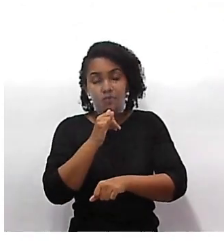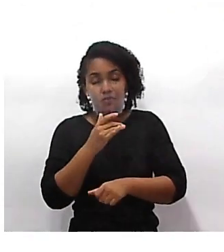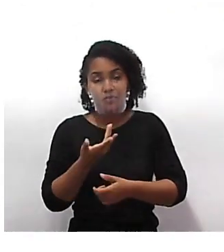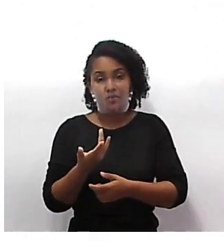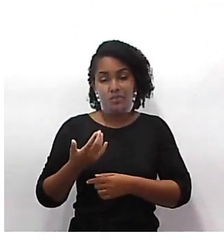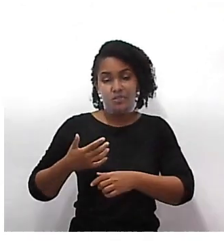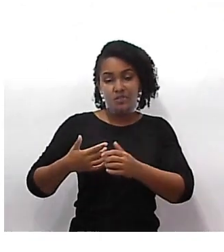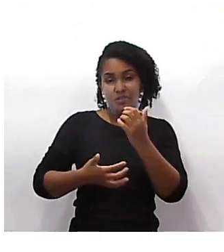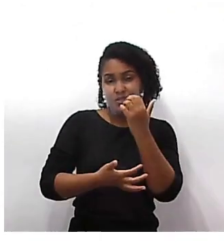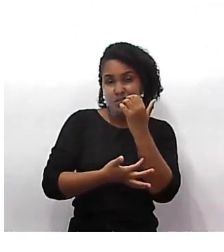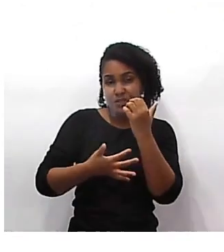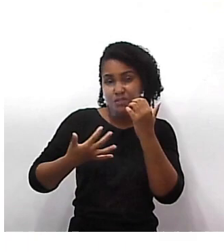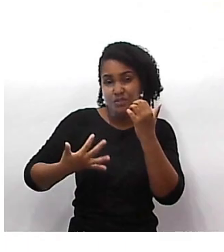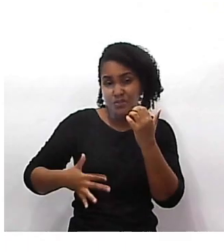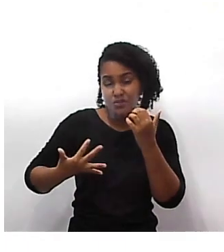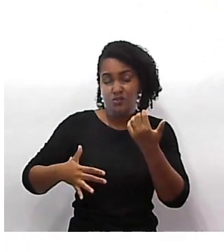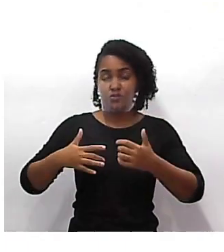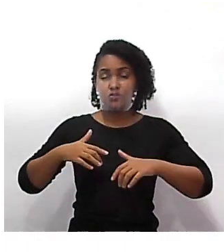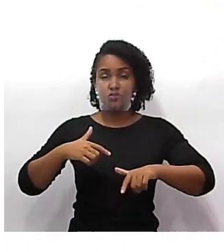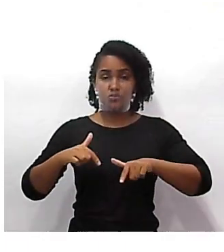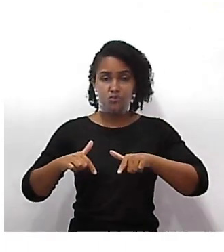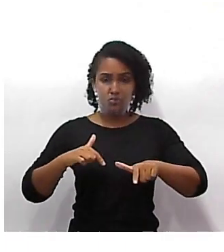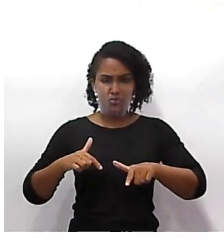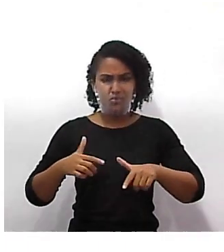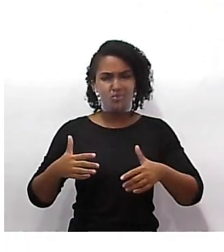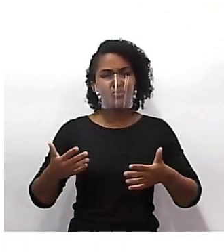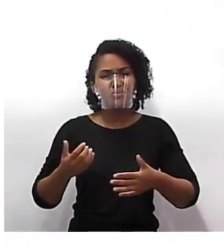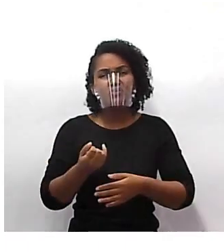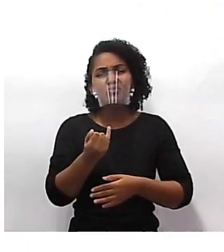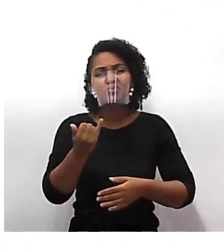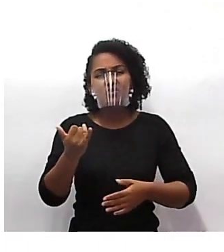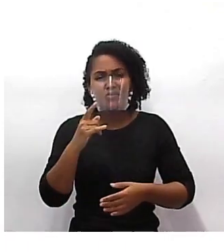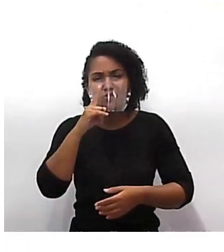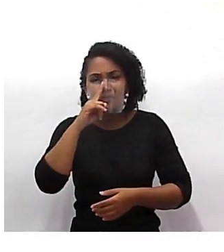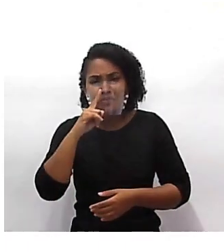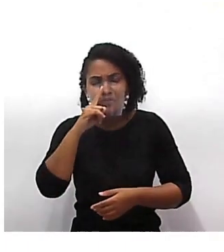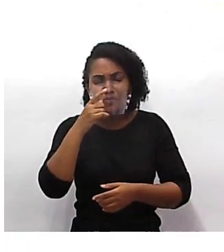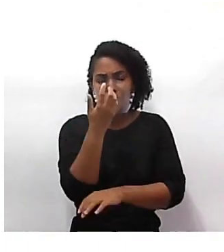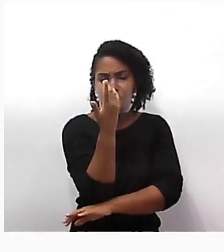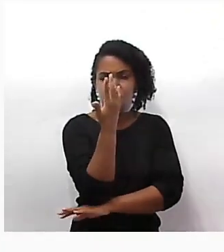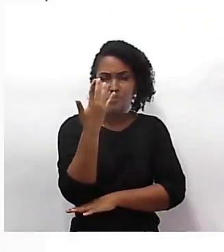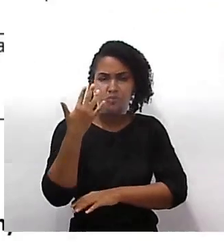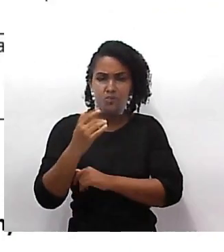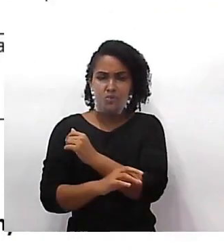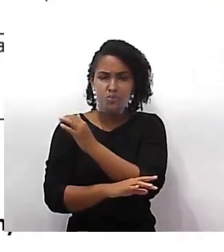à integridade física do trabalhador. Mas quais seriam esses riscos ambientais?